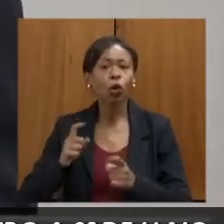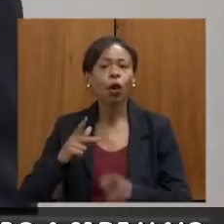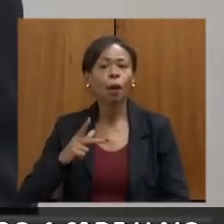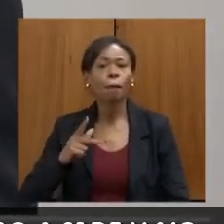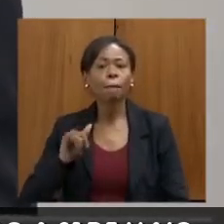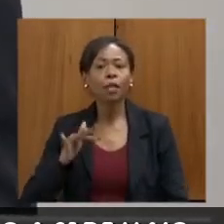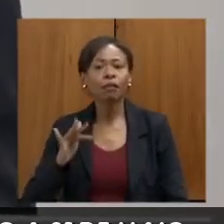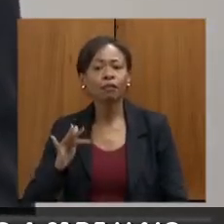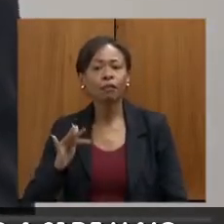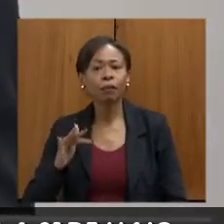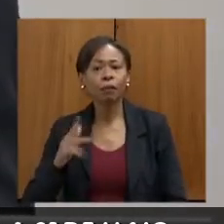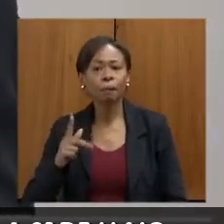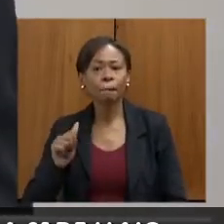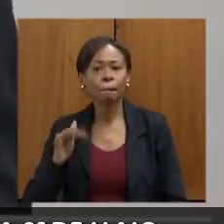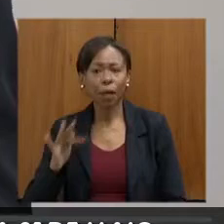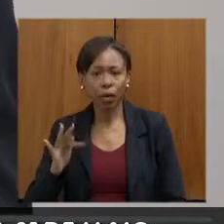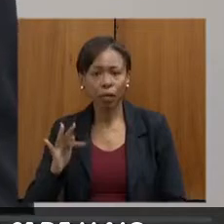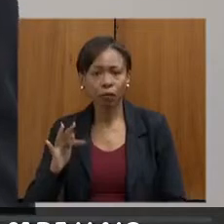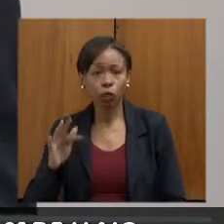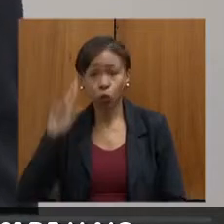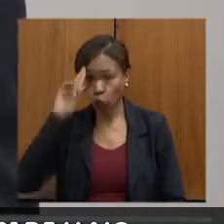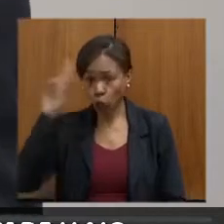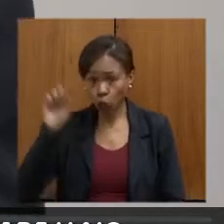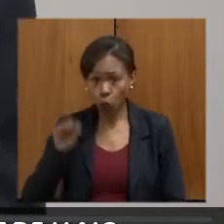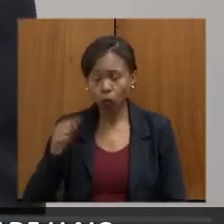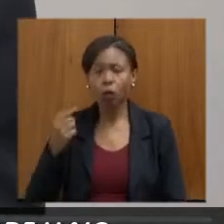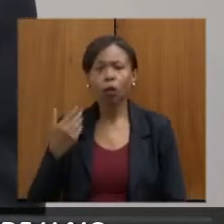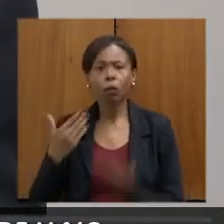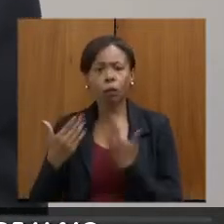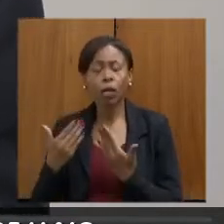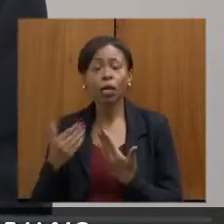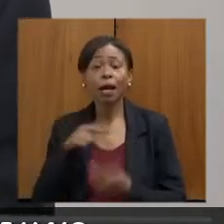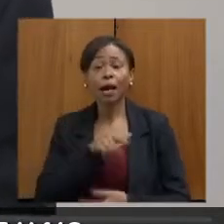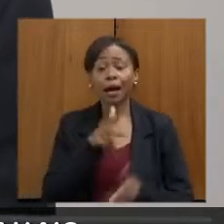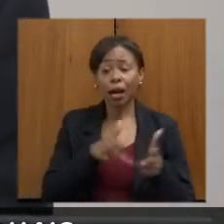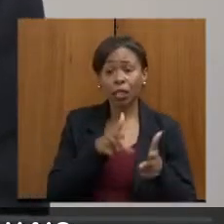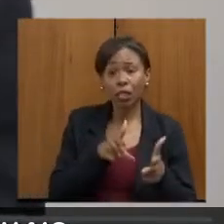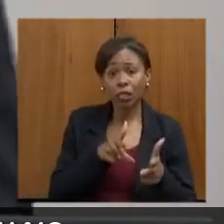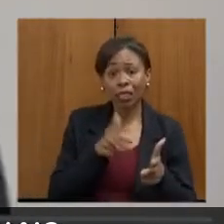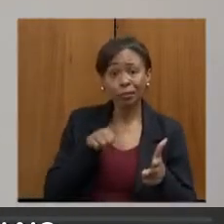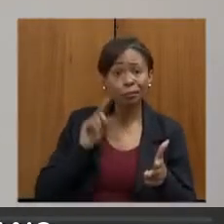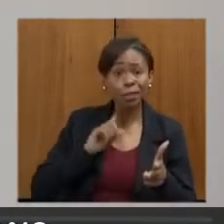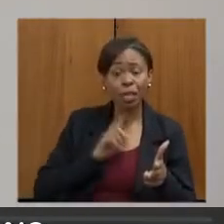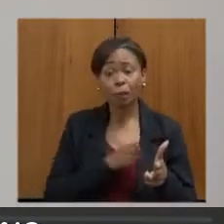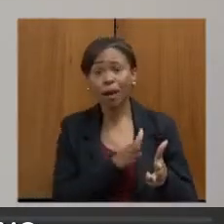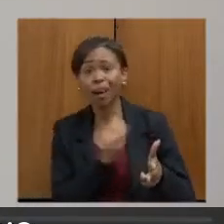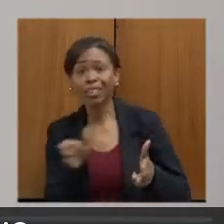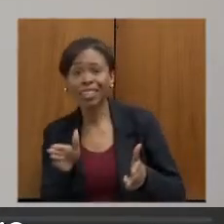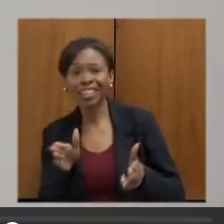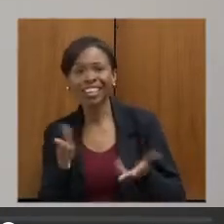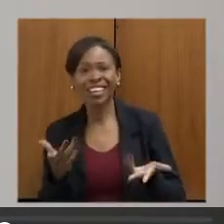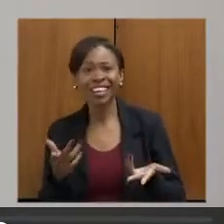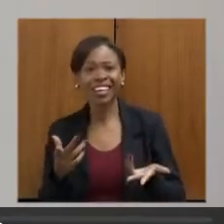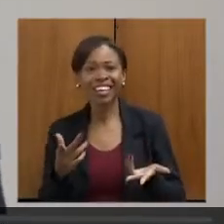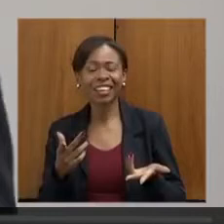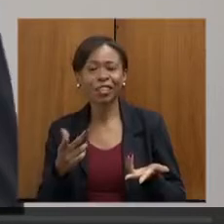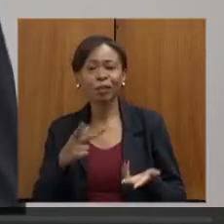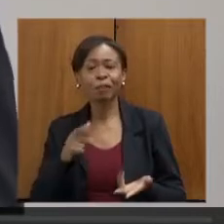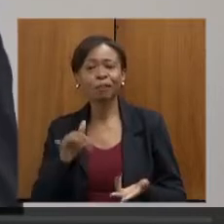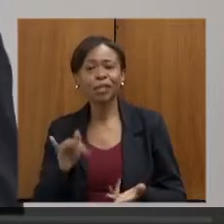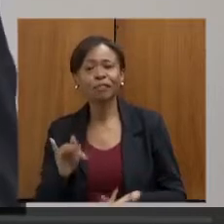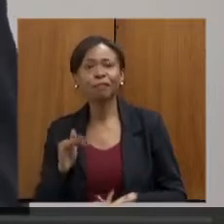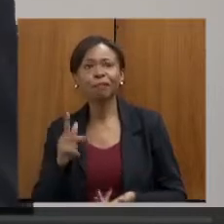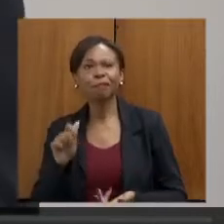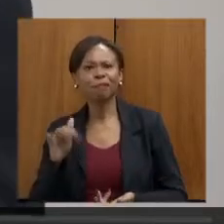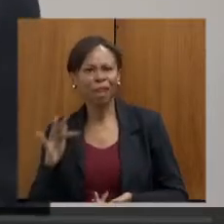da principal Afe e eles exportam contamos gelados sabe por qual porto Itajaí eu fiz a